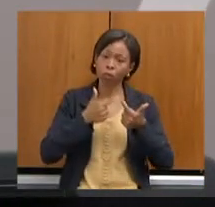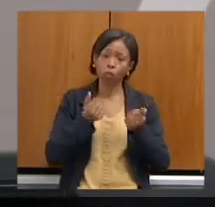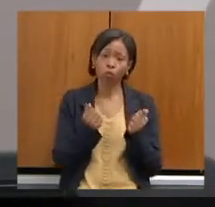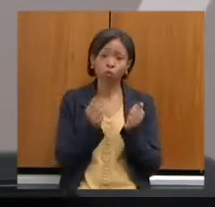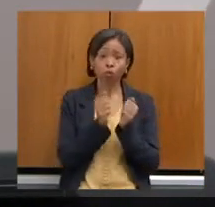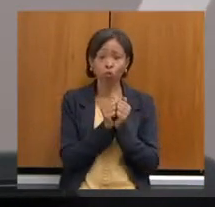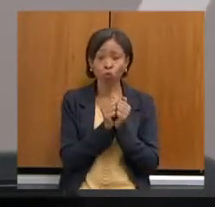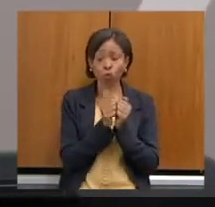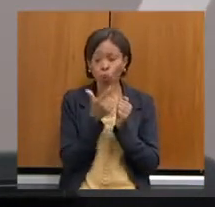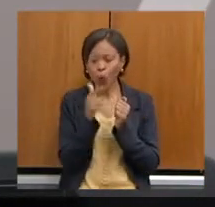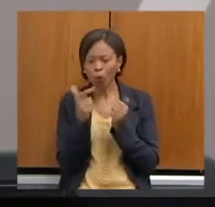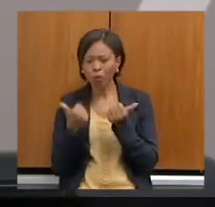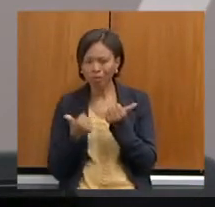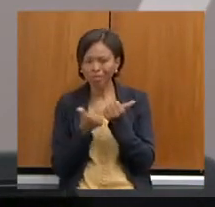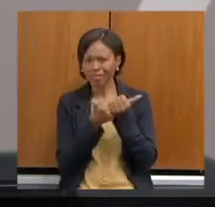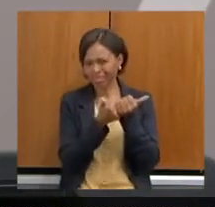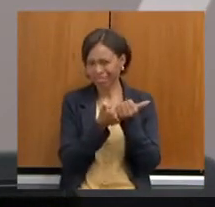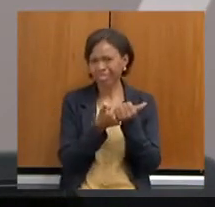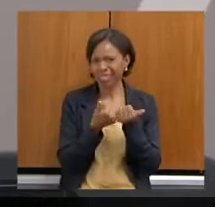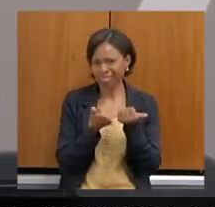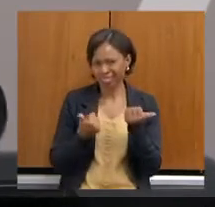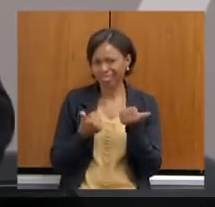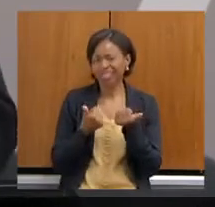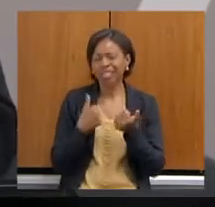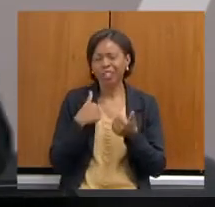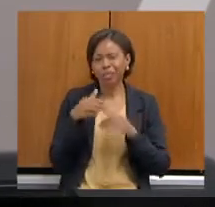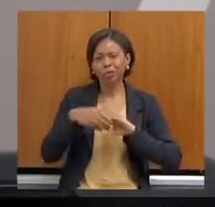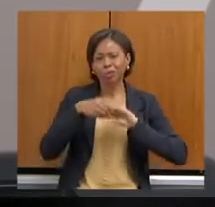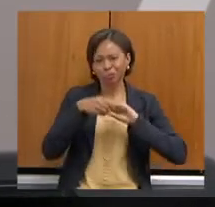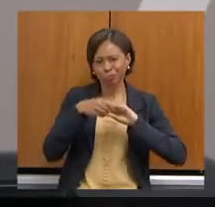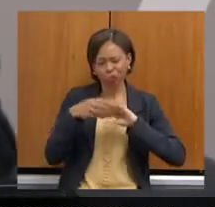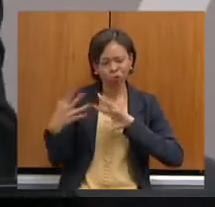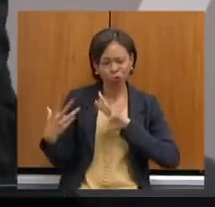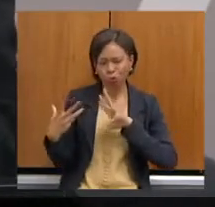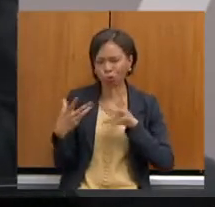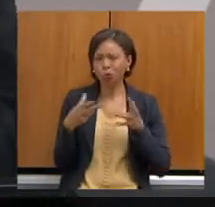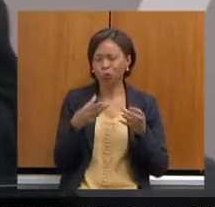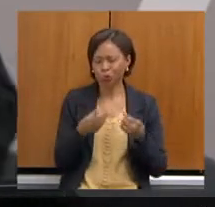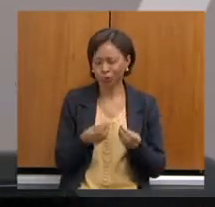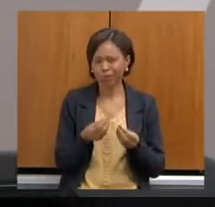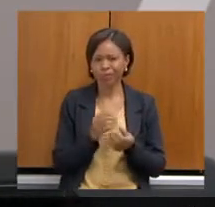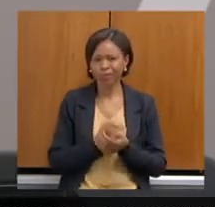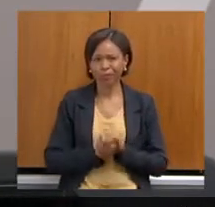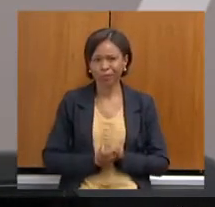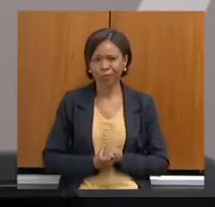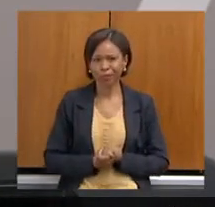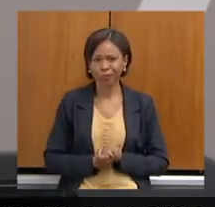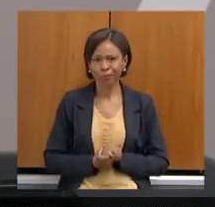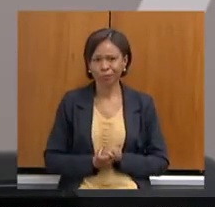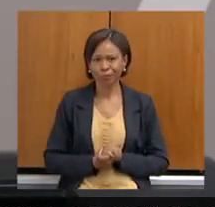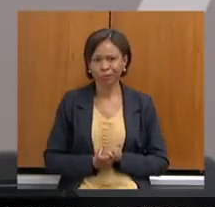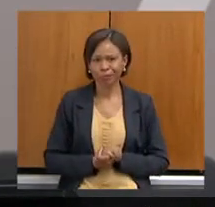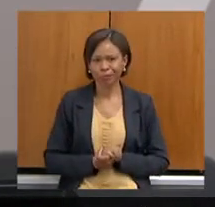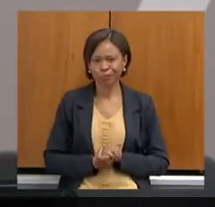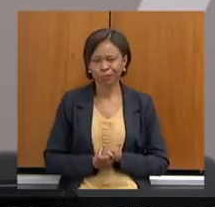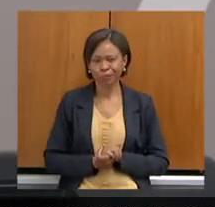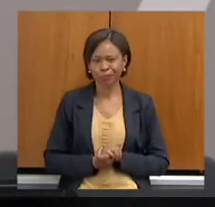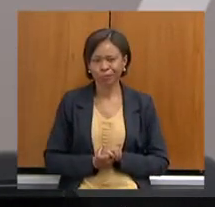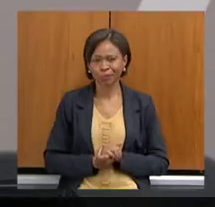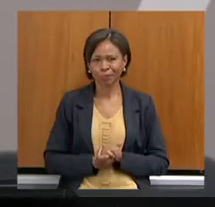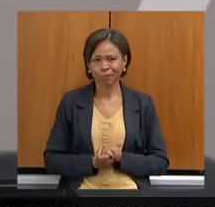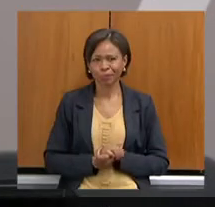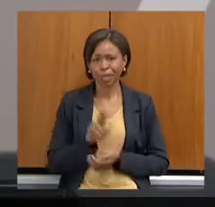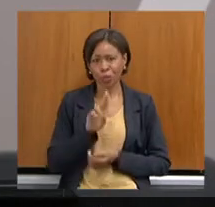lá eu quero cumprimentar a todos em nome do amigo José Ricardo Roseno que te auxilia